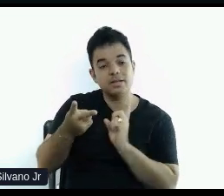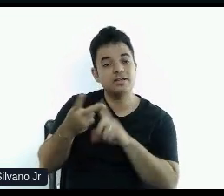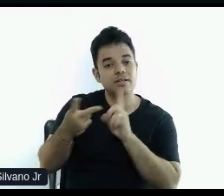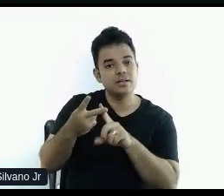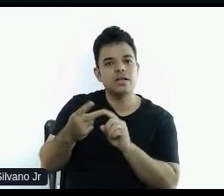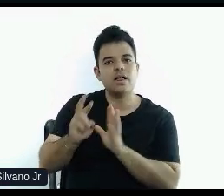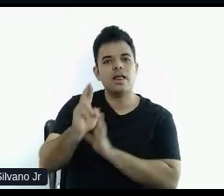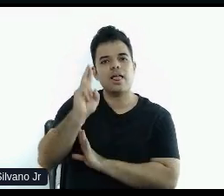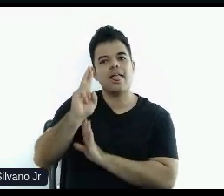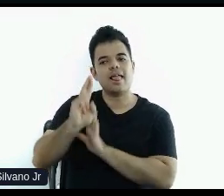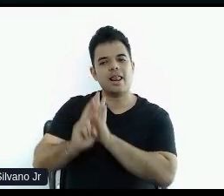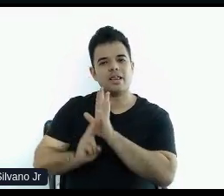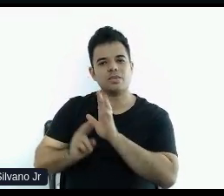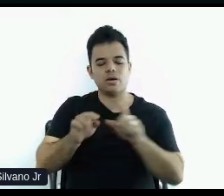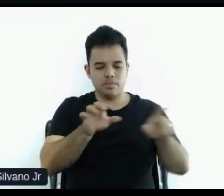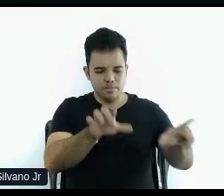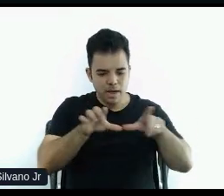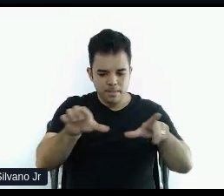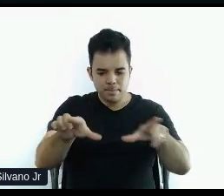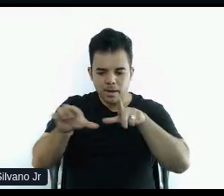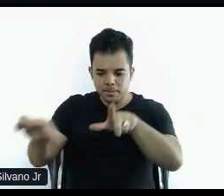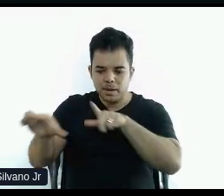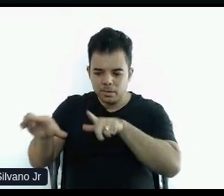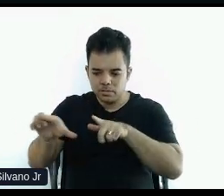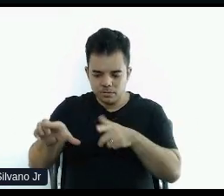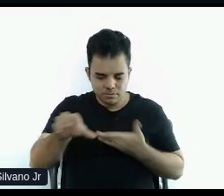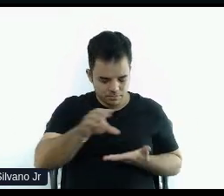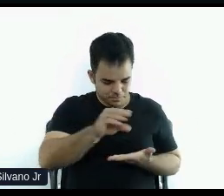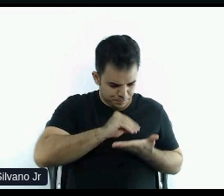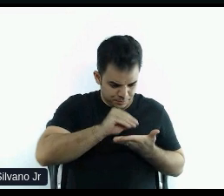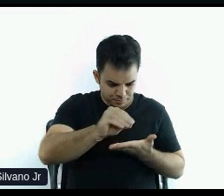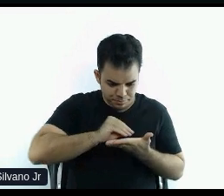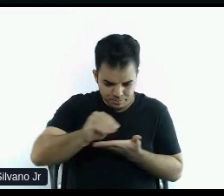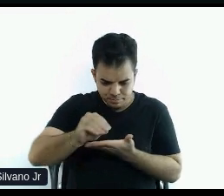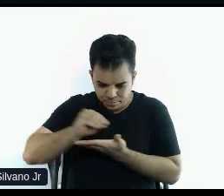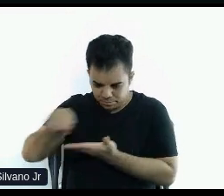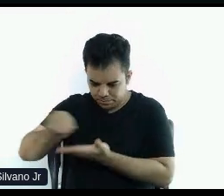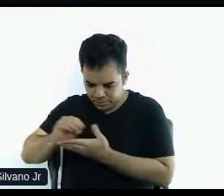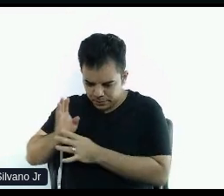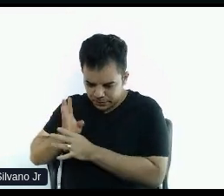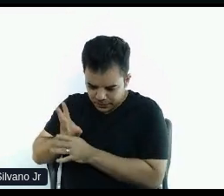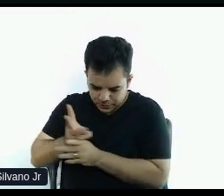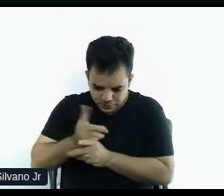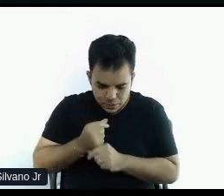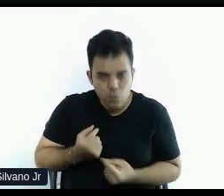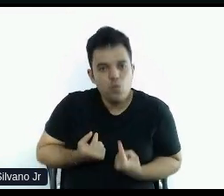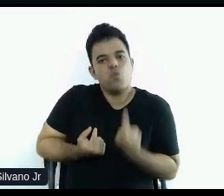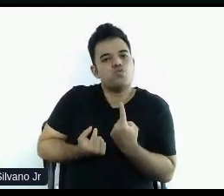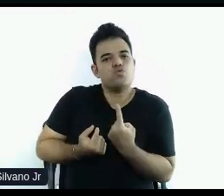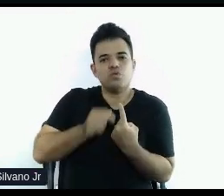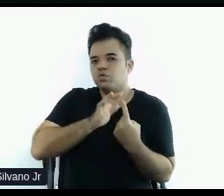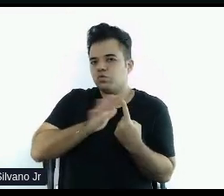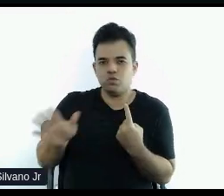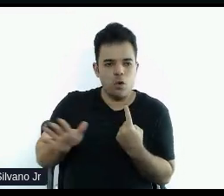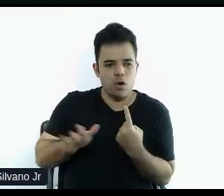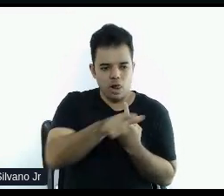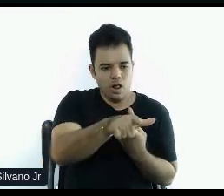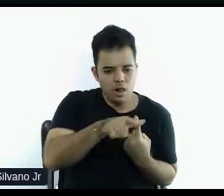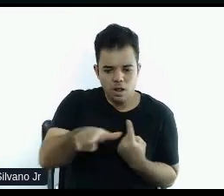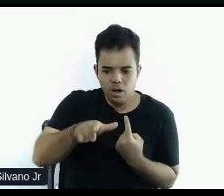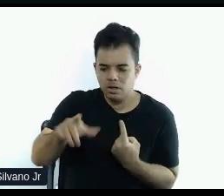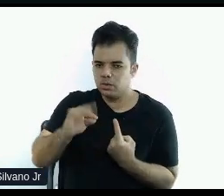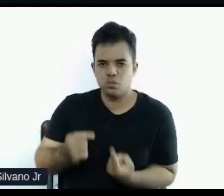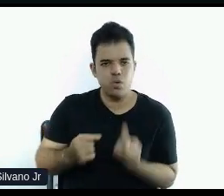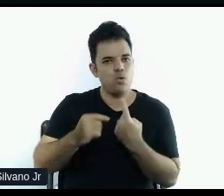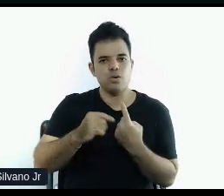relatório final, que basicamente é a estruturação das recomendações e identificação de pontos críticos, porque durante a